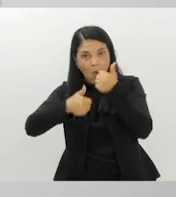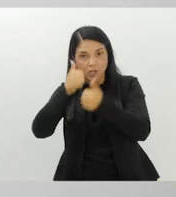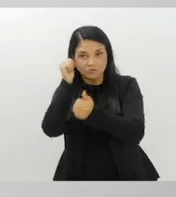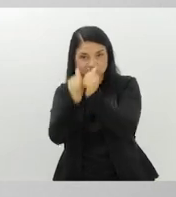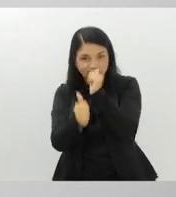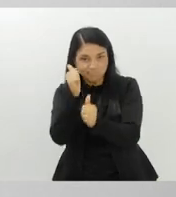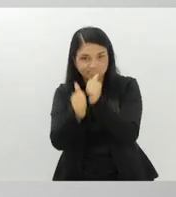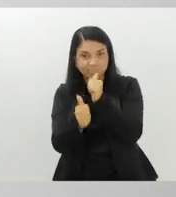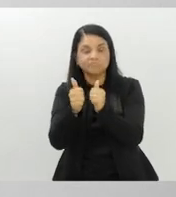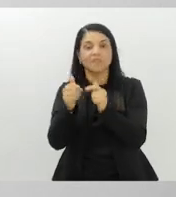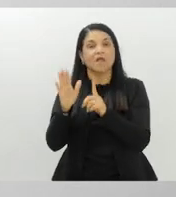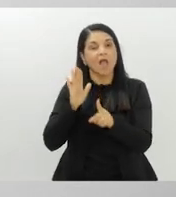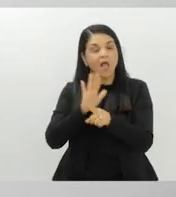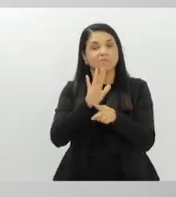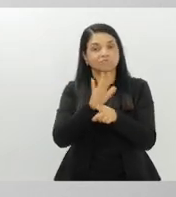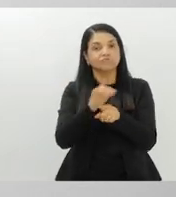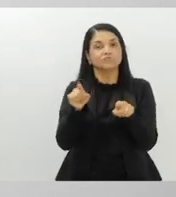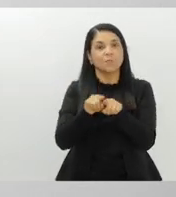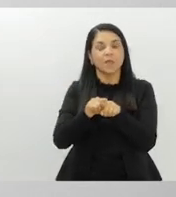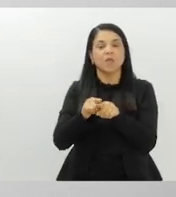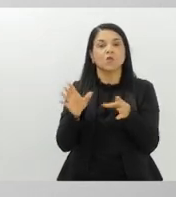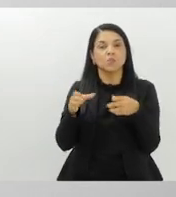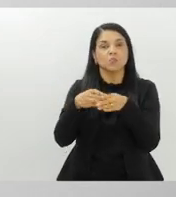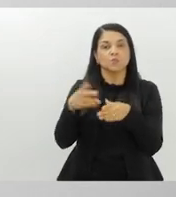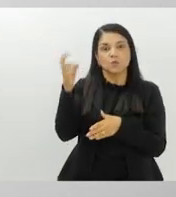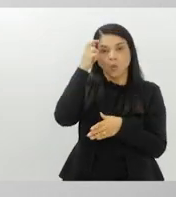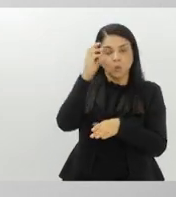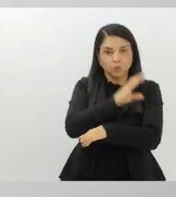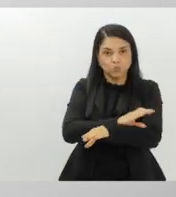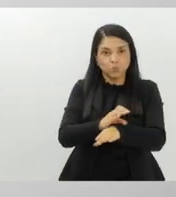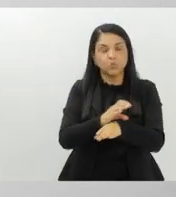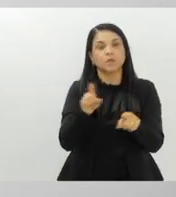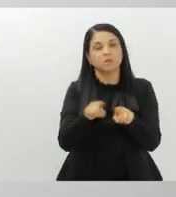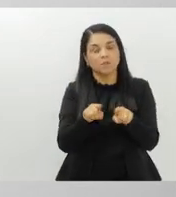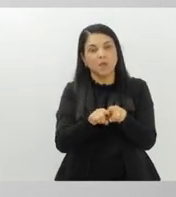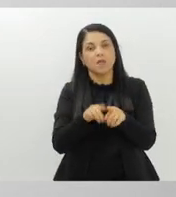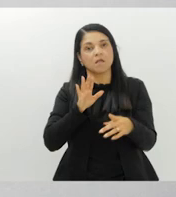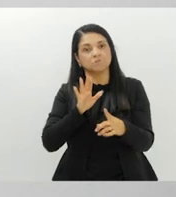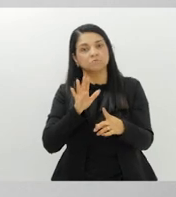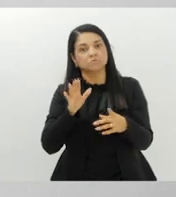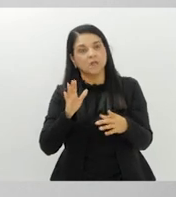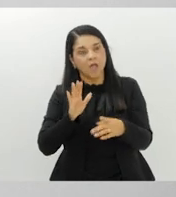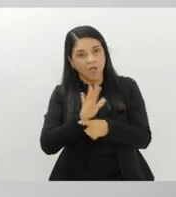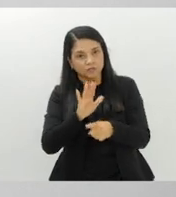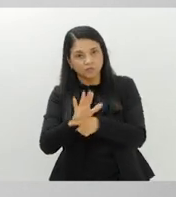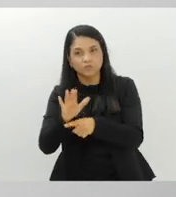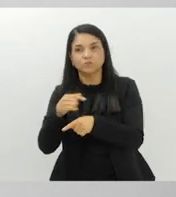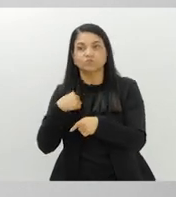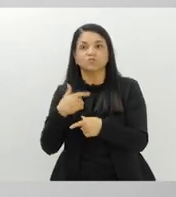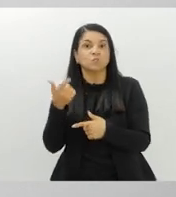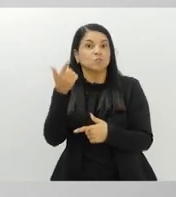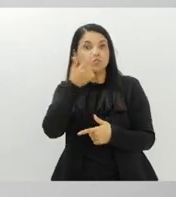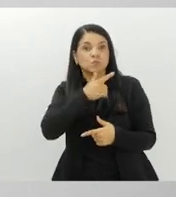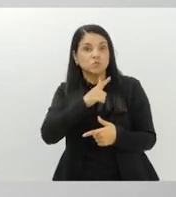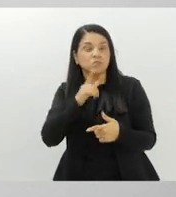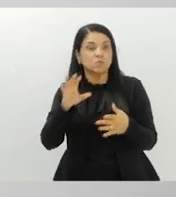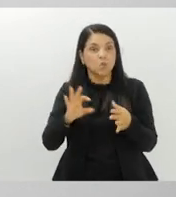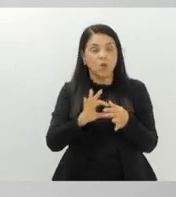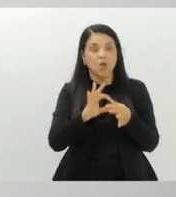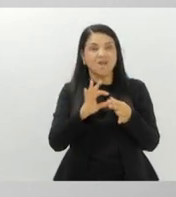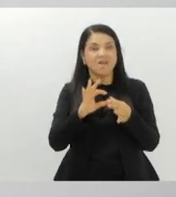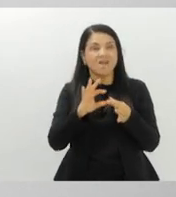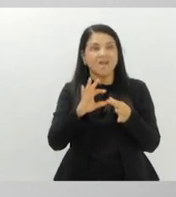sua contribuição, o pessoal da cultura, jovens da cultura deram contribuições, enfim, nós nunca conseguimos unir, foi a